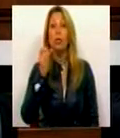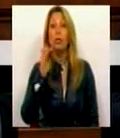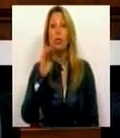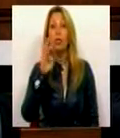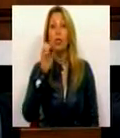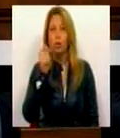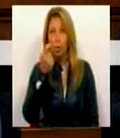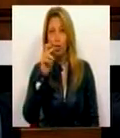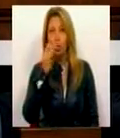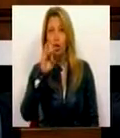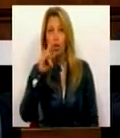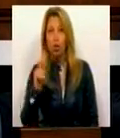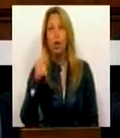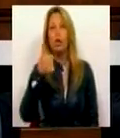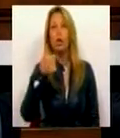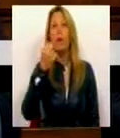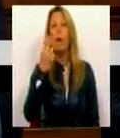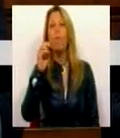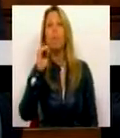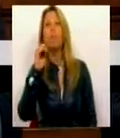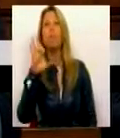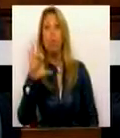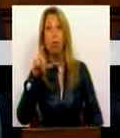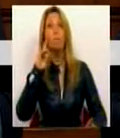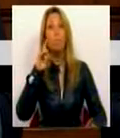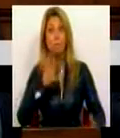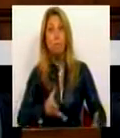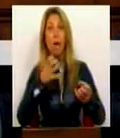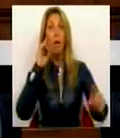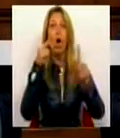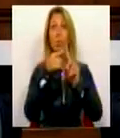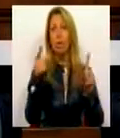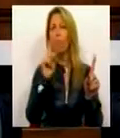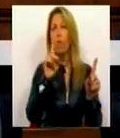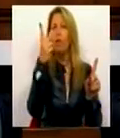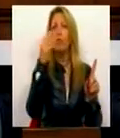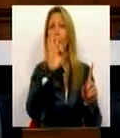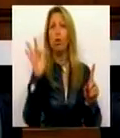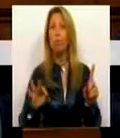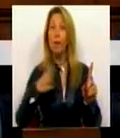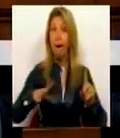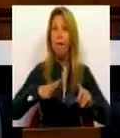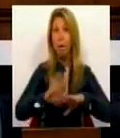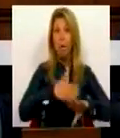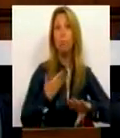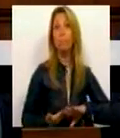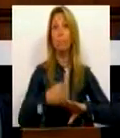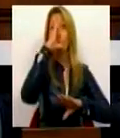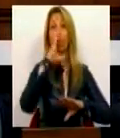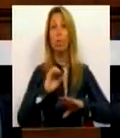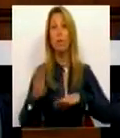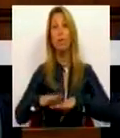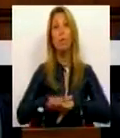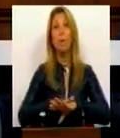na defesa deste objetivo, não propriamente dos 2%, mas de um reforço significativo do esforço dos Estados-membros na